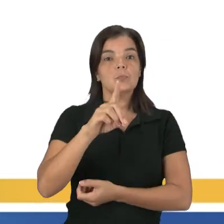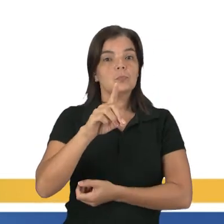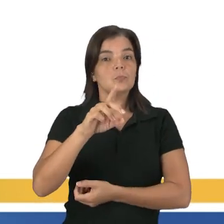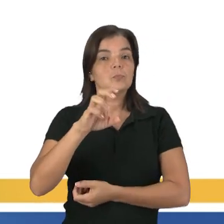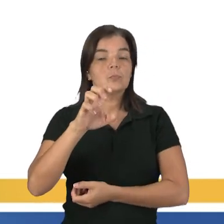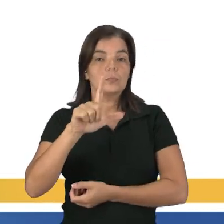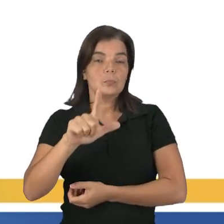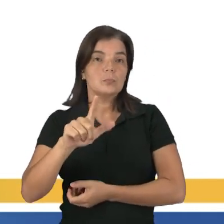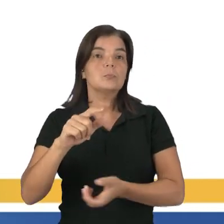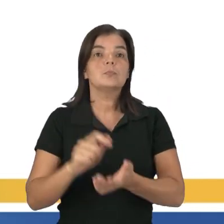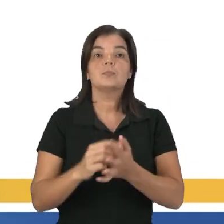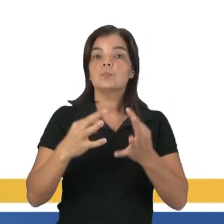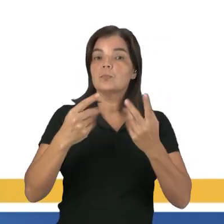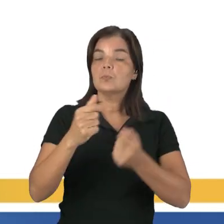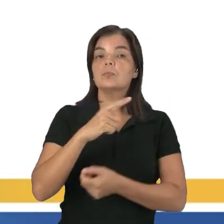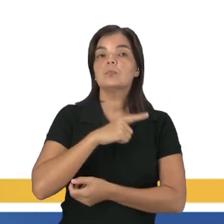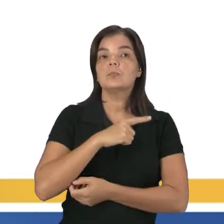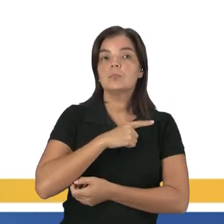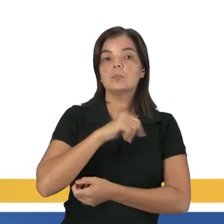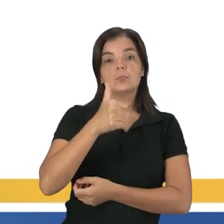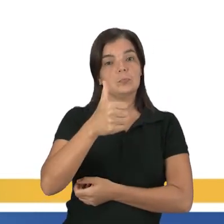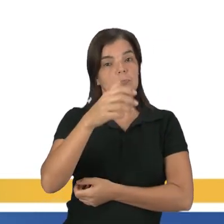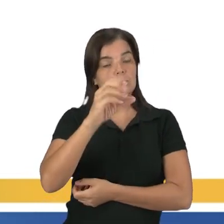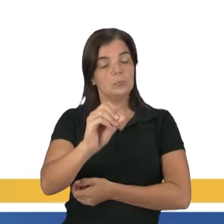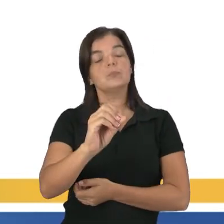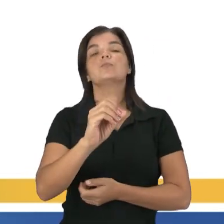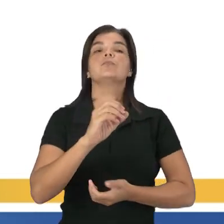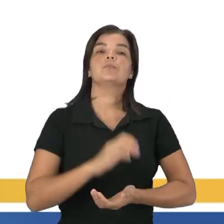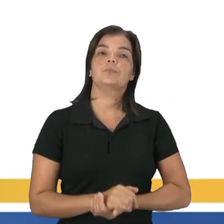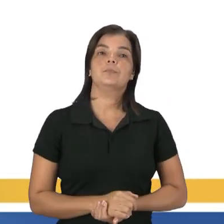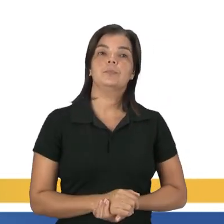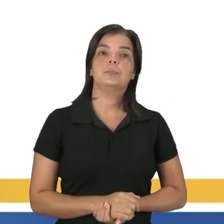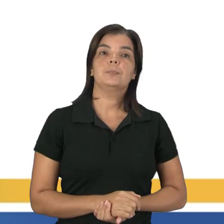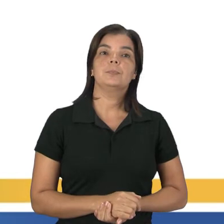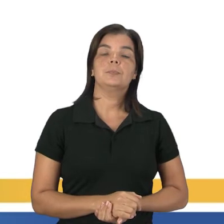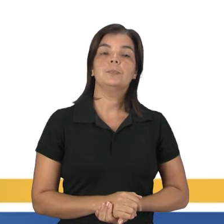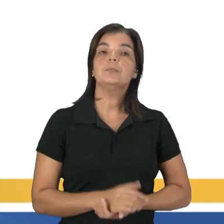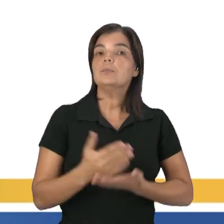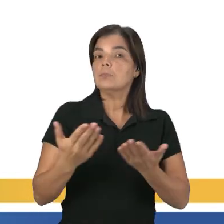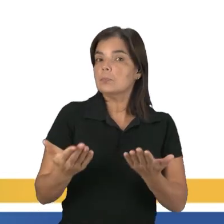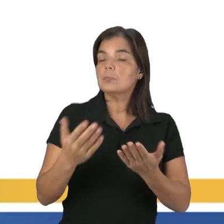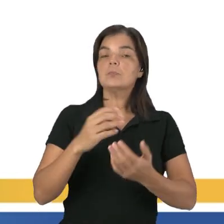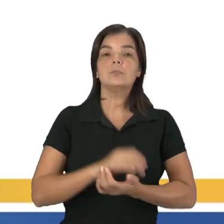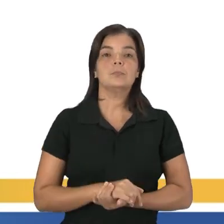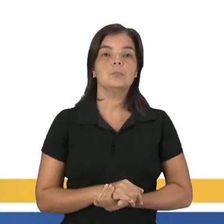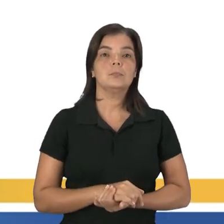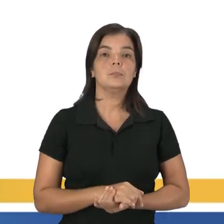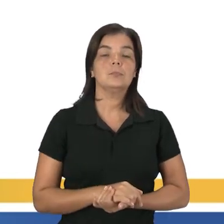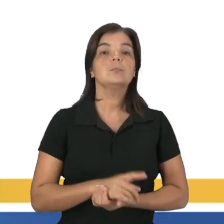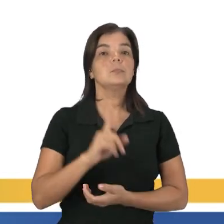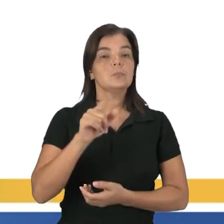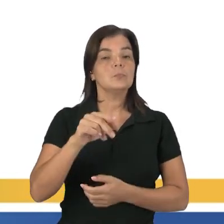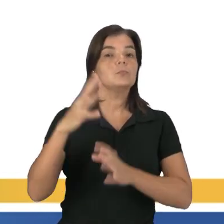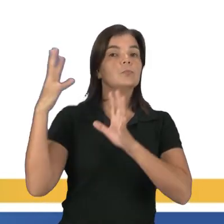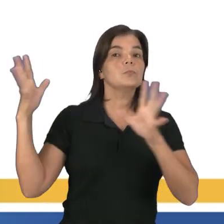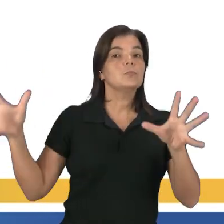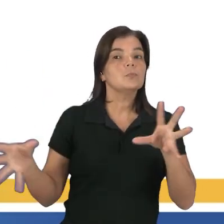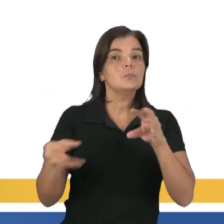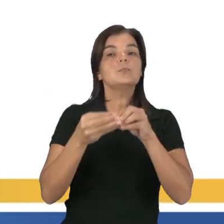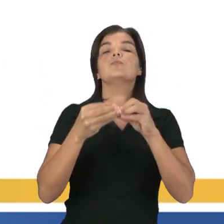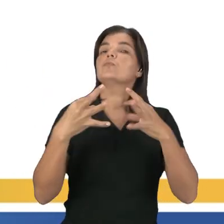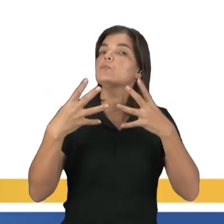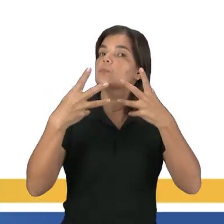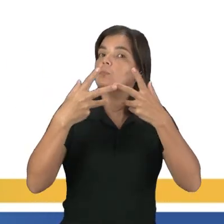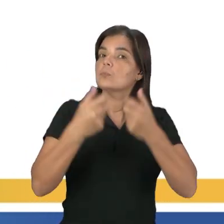10, ou seja, 1 litro é, no caso, 10 decilitros. Então, esse aqui é um resumo